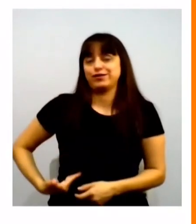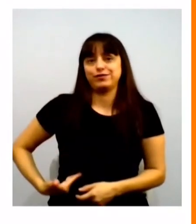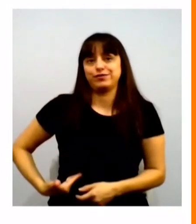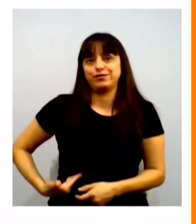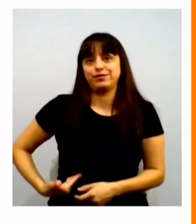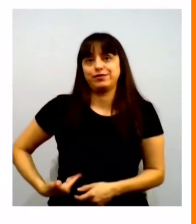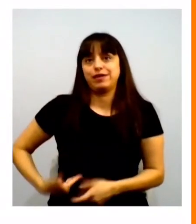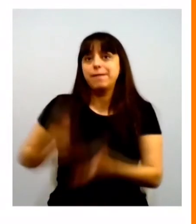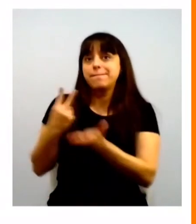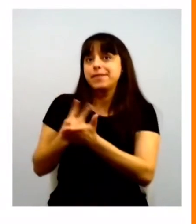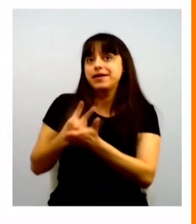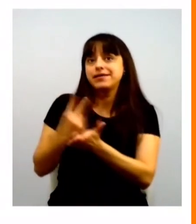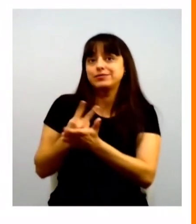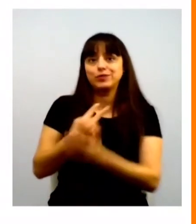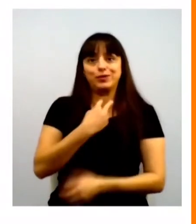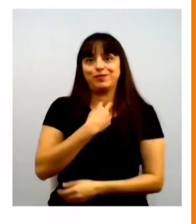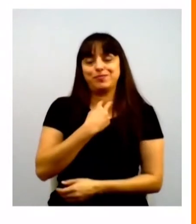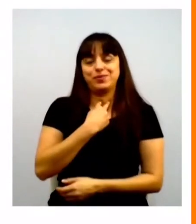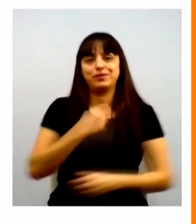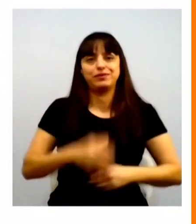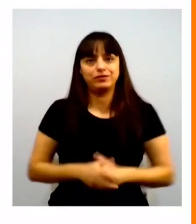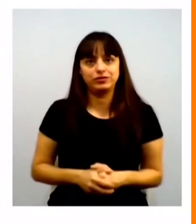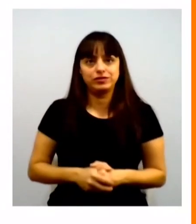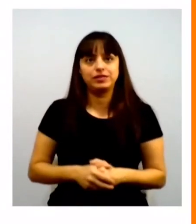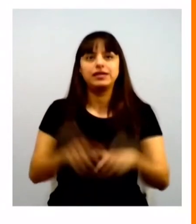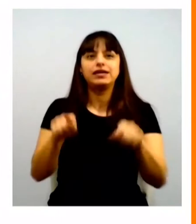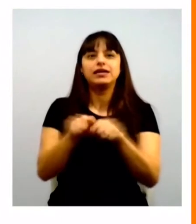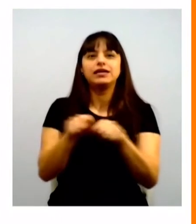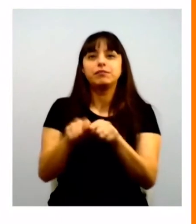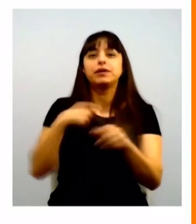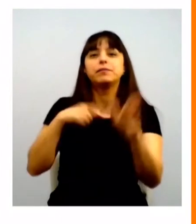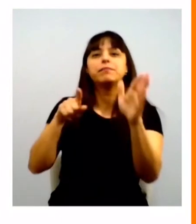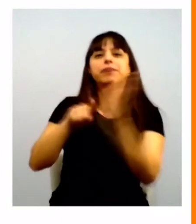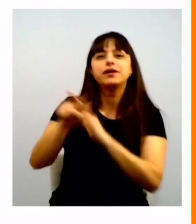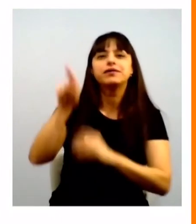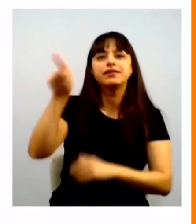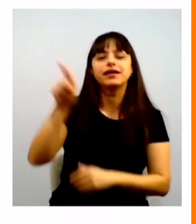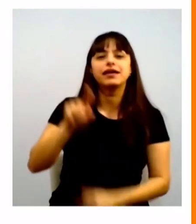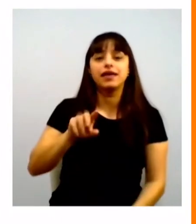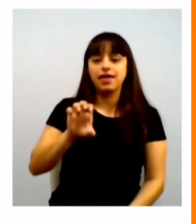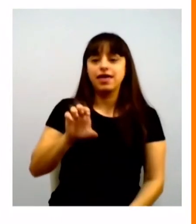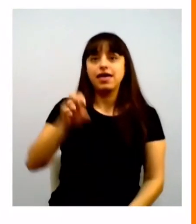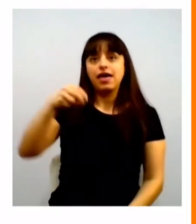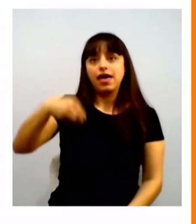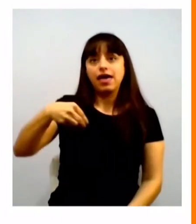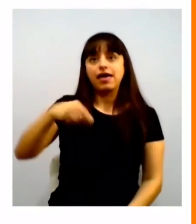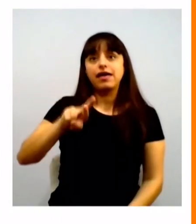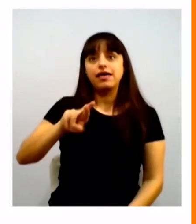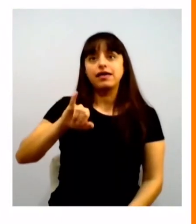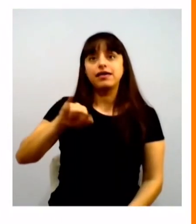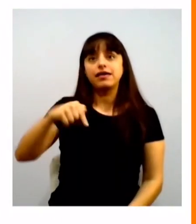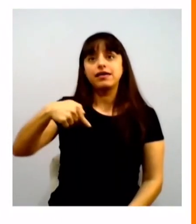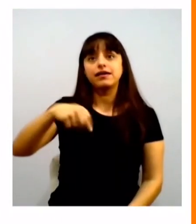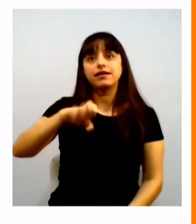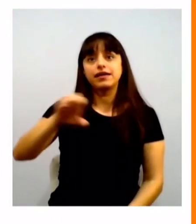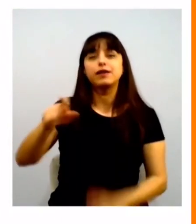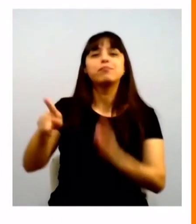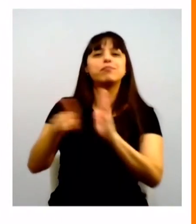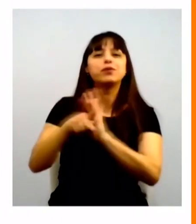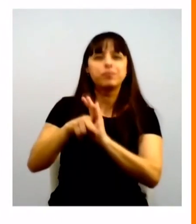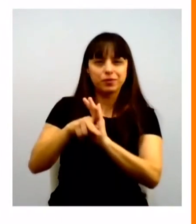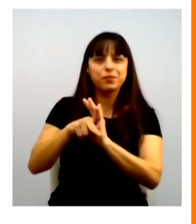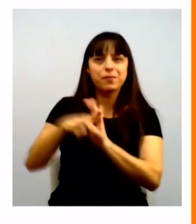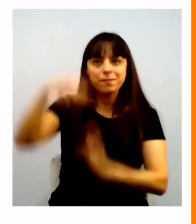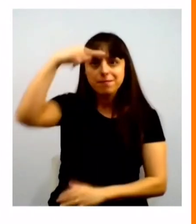intervenção de Enrique, desde México, o grande papel que tendrá o local, o grande papel que